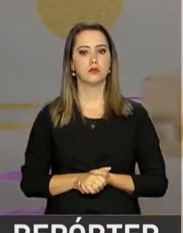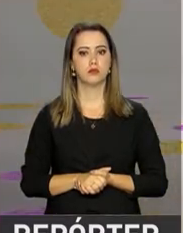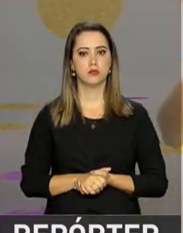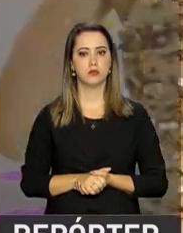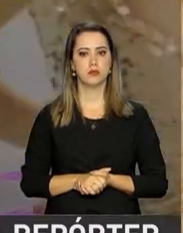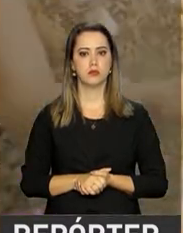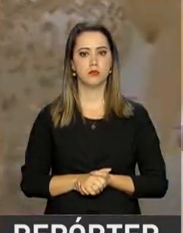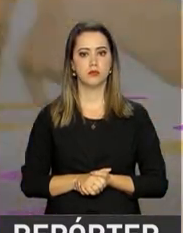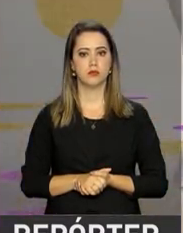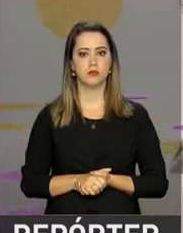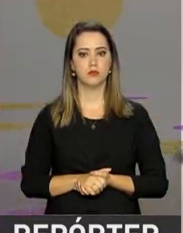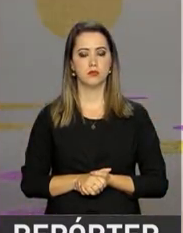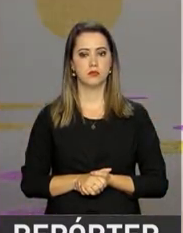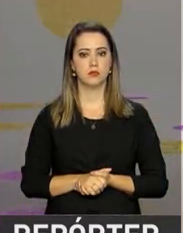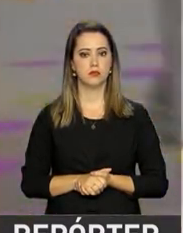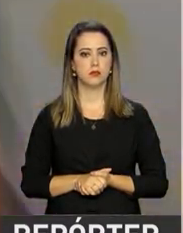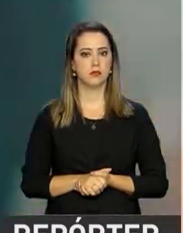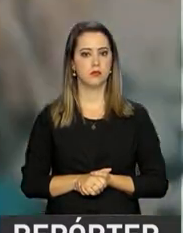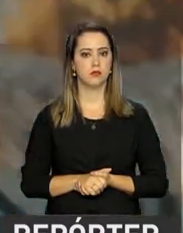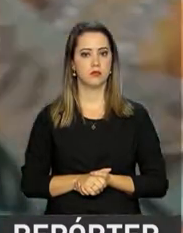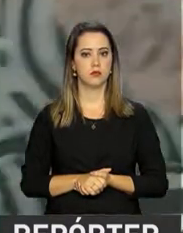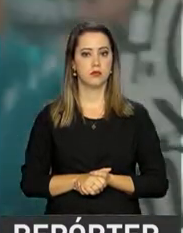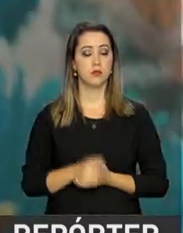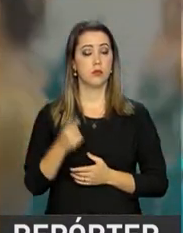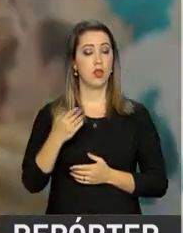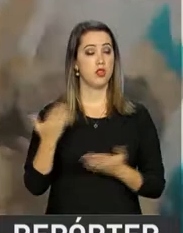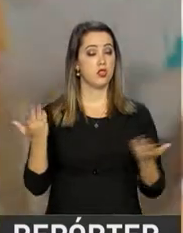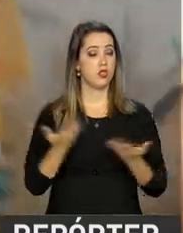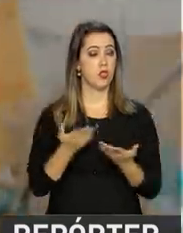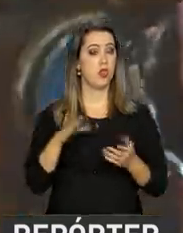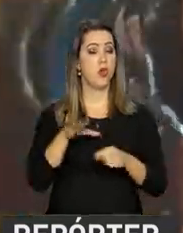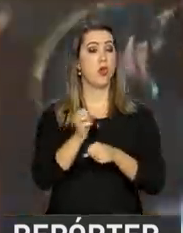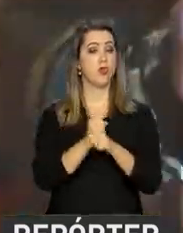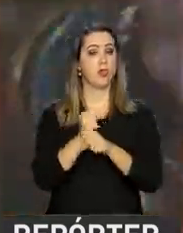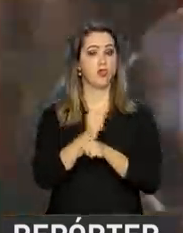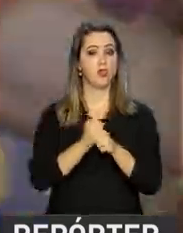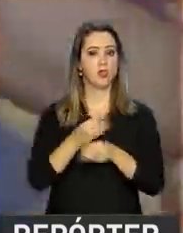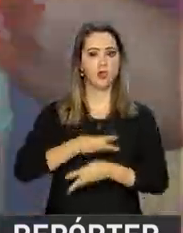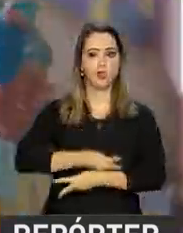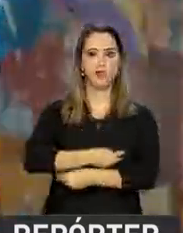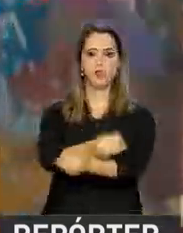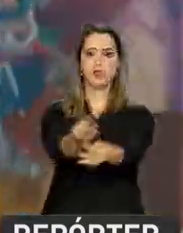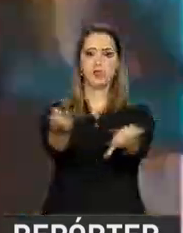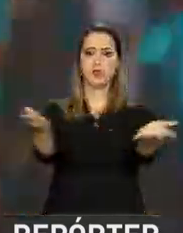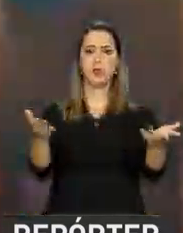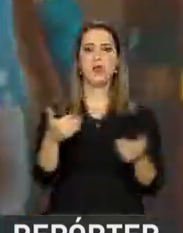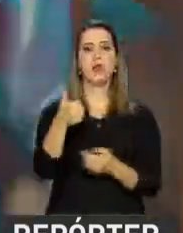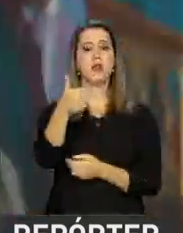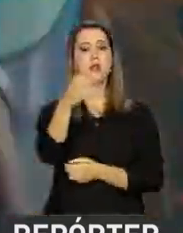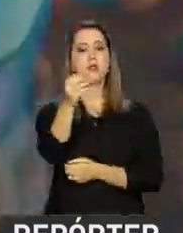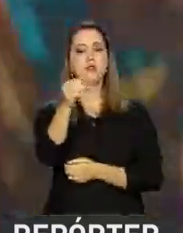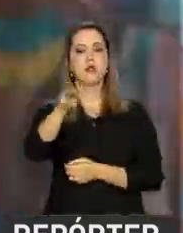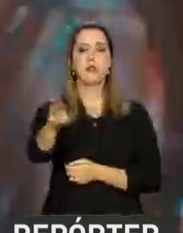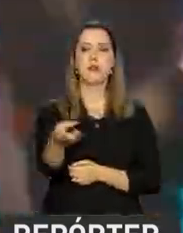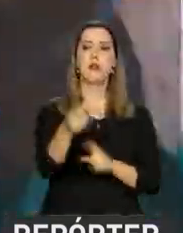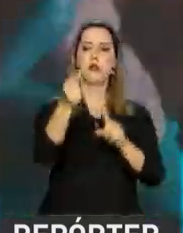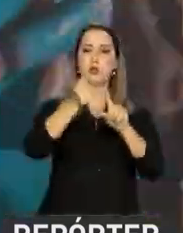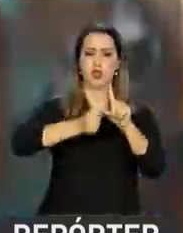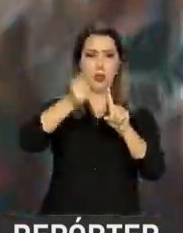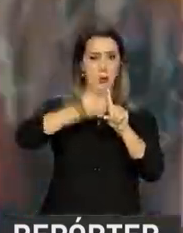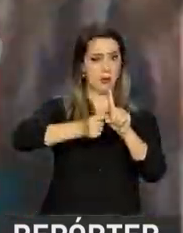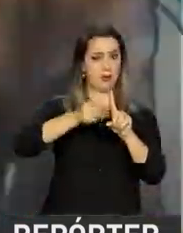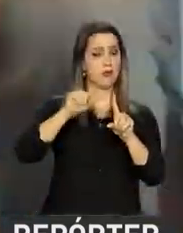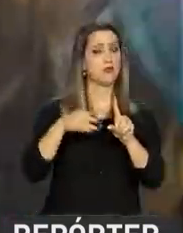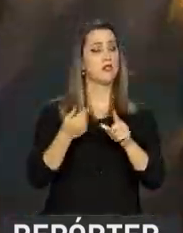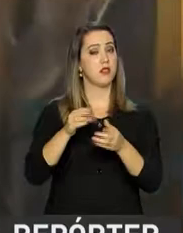combinado, tá protegido. Neste ano, vão ser distribuídos 100 milhões de preservativos e disponibilizados 11